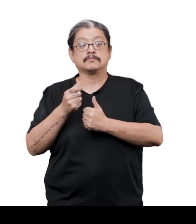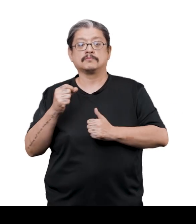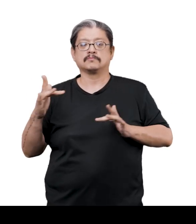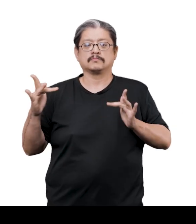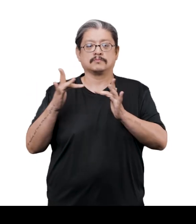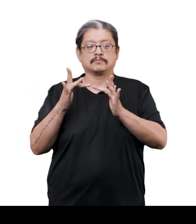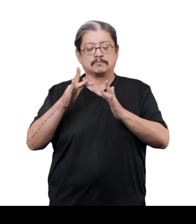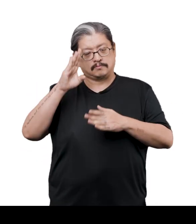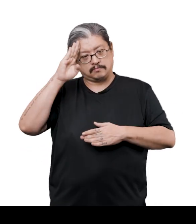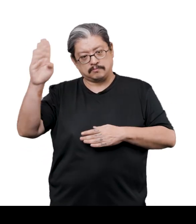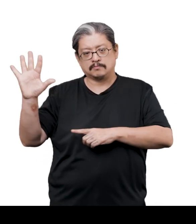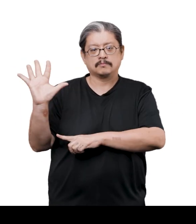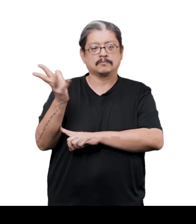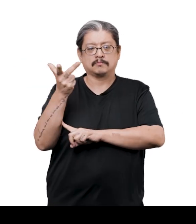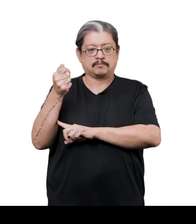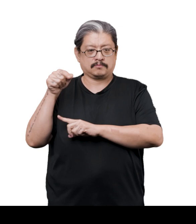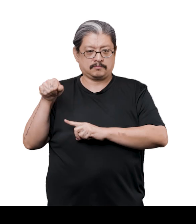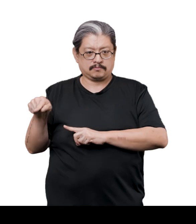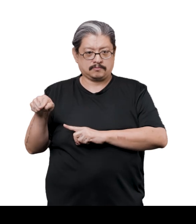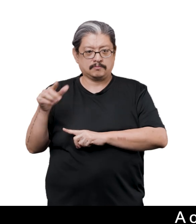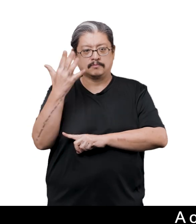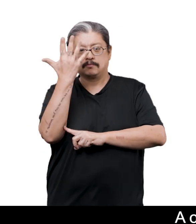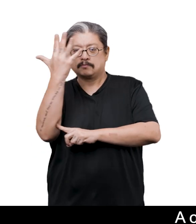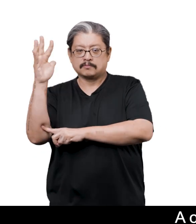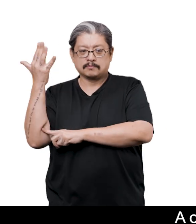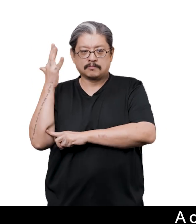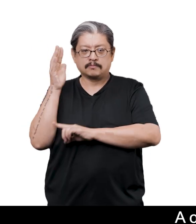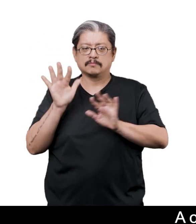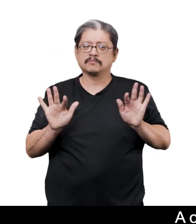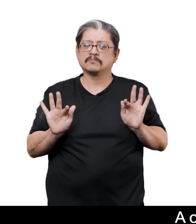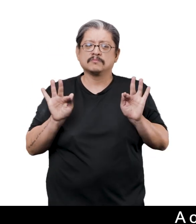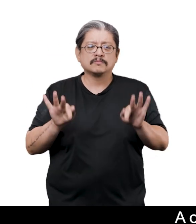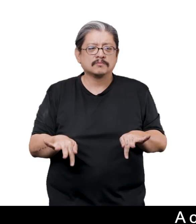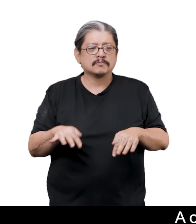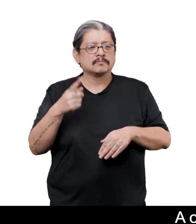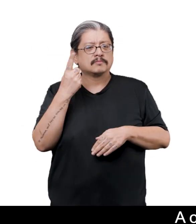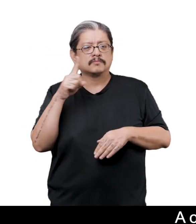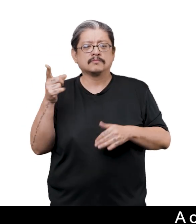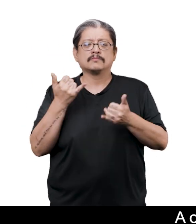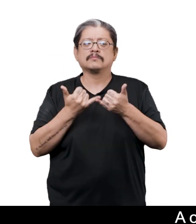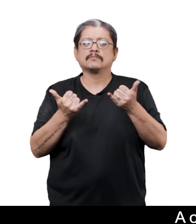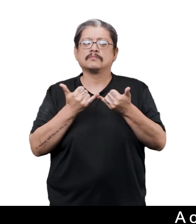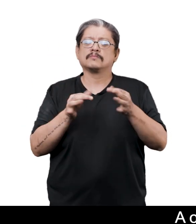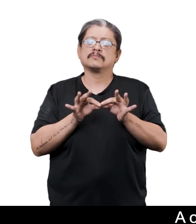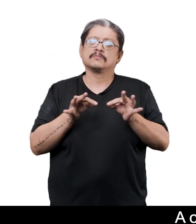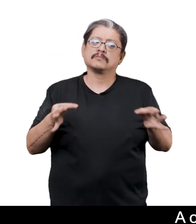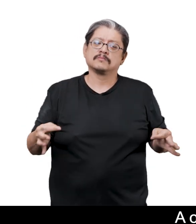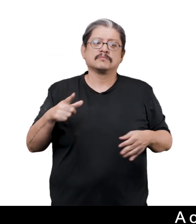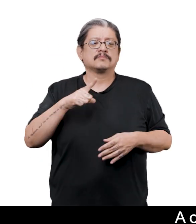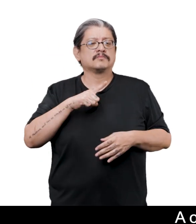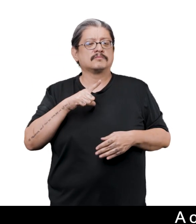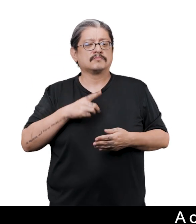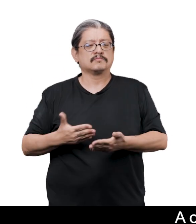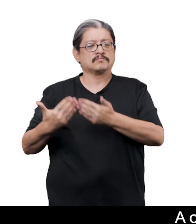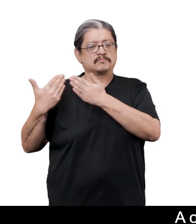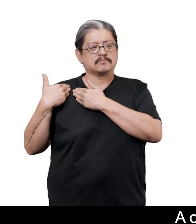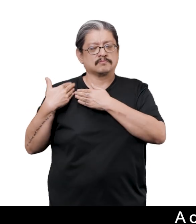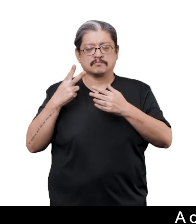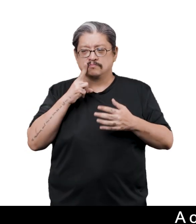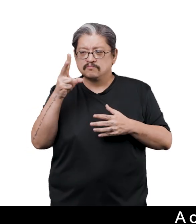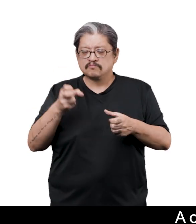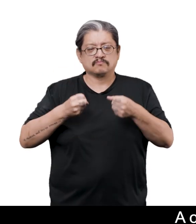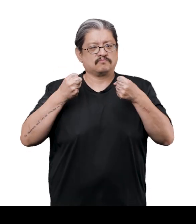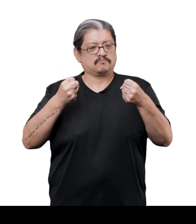contato direto entre arte e natureza. A obra final, aparentemente simples, carrega uma carga